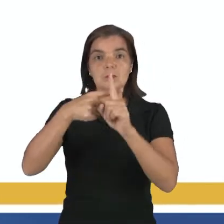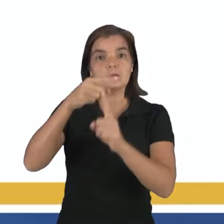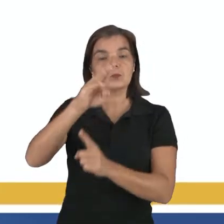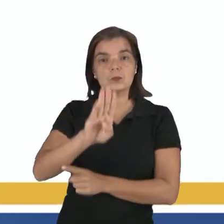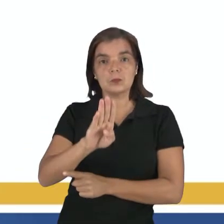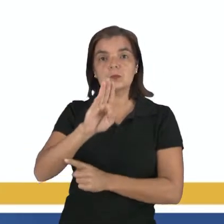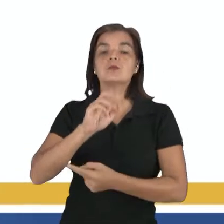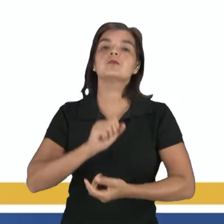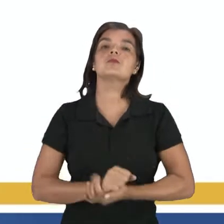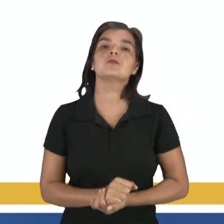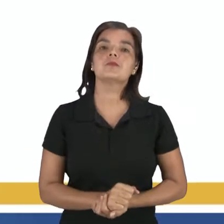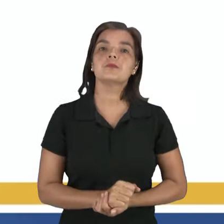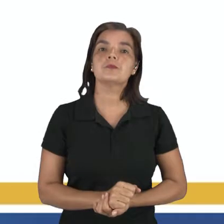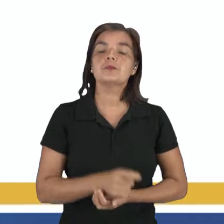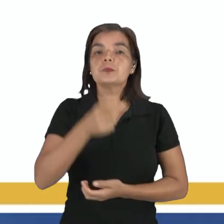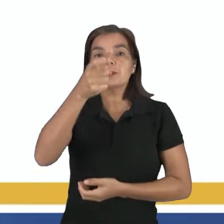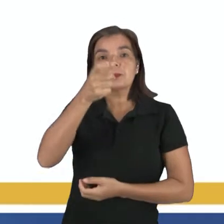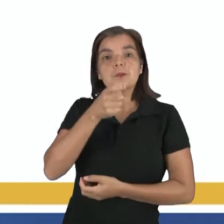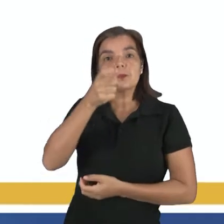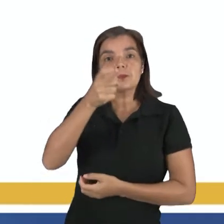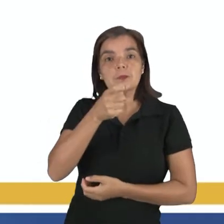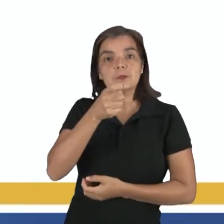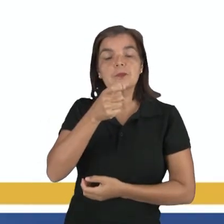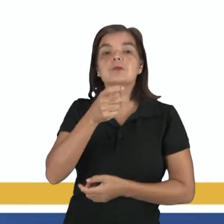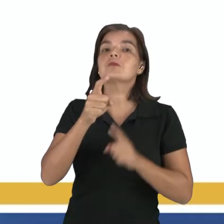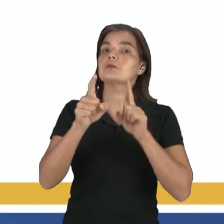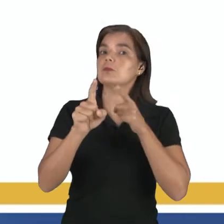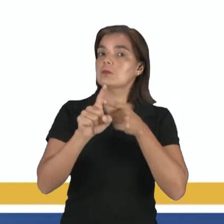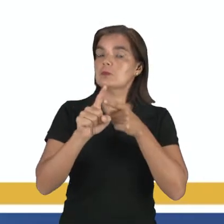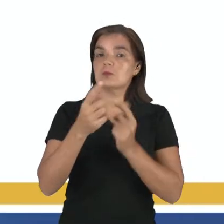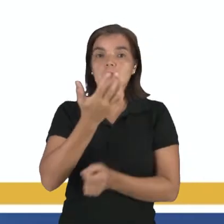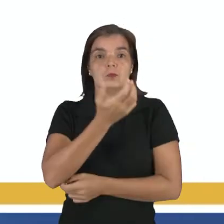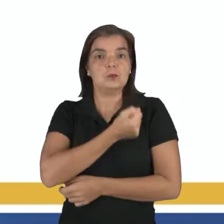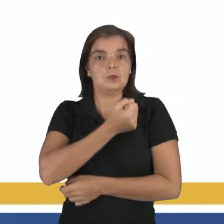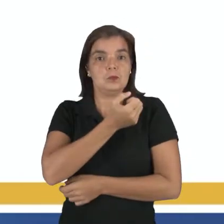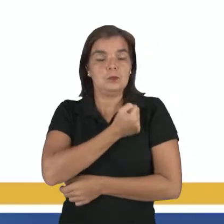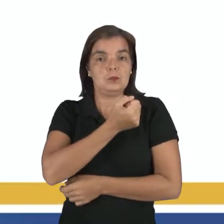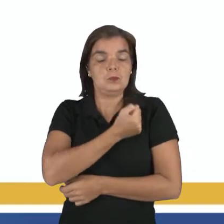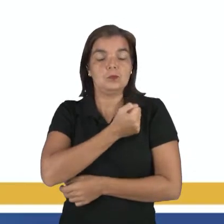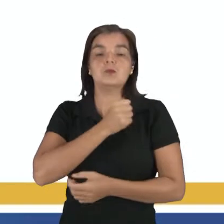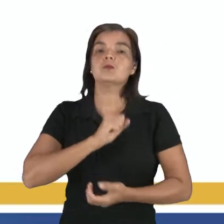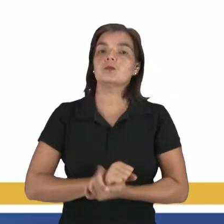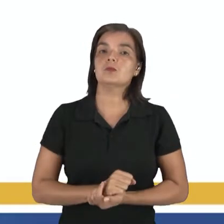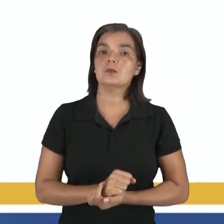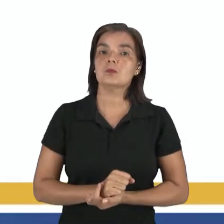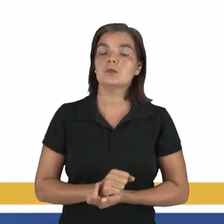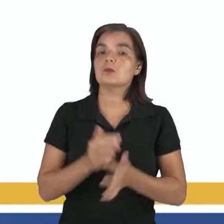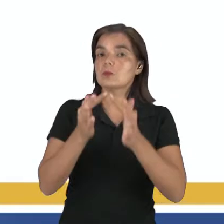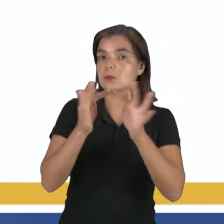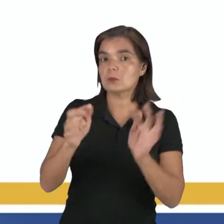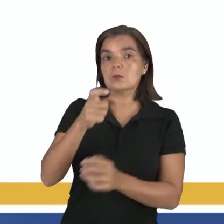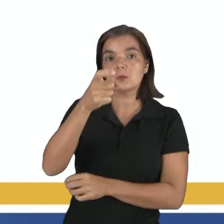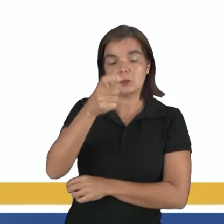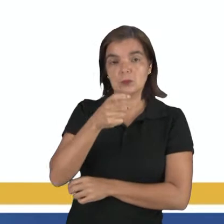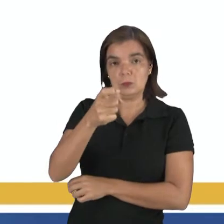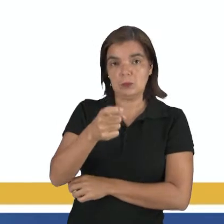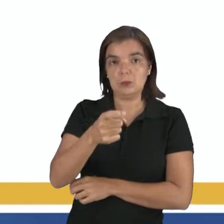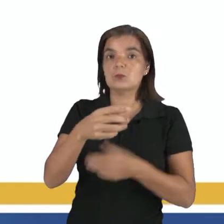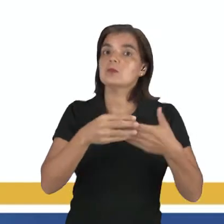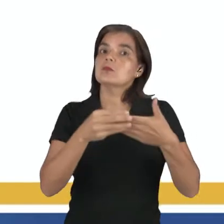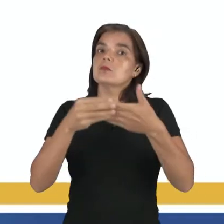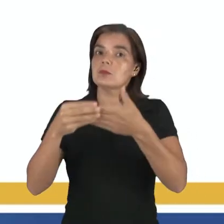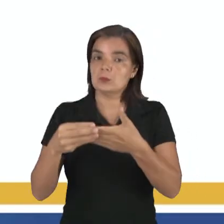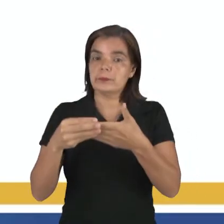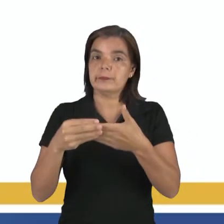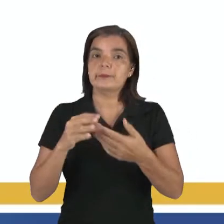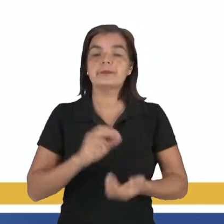mais b, o x é o valor que essa função f aí vai